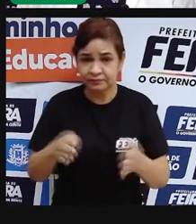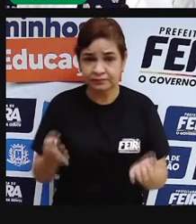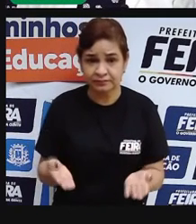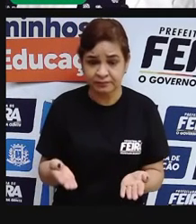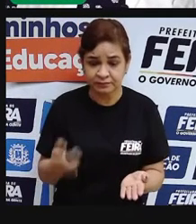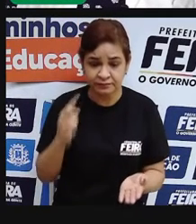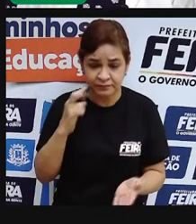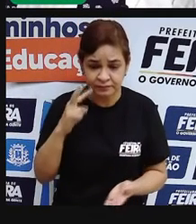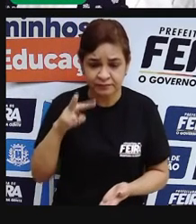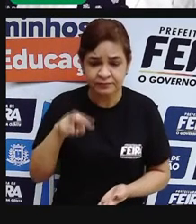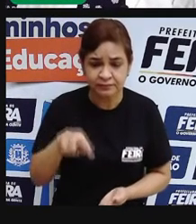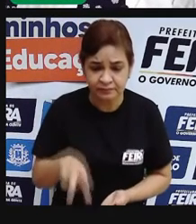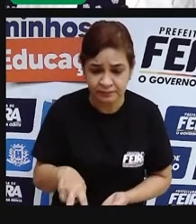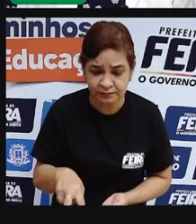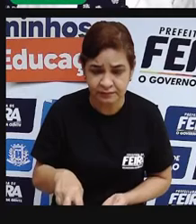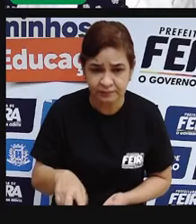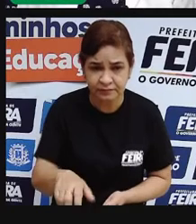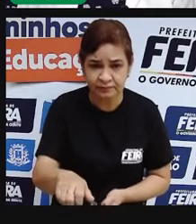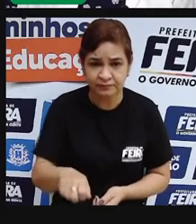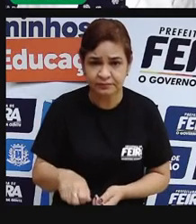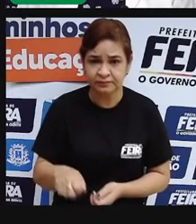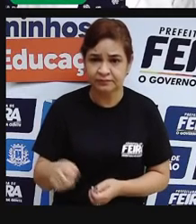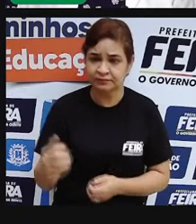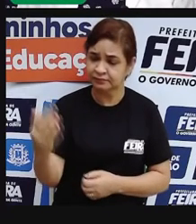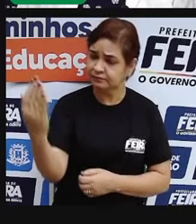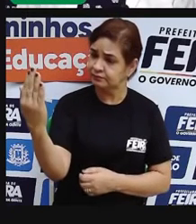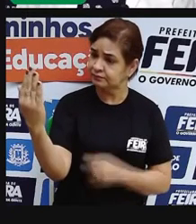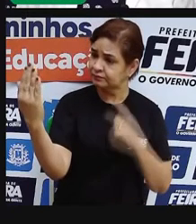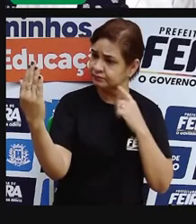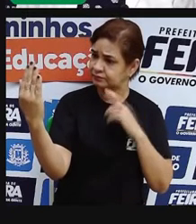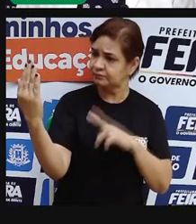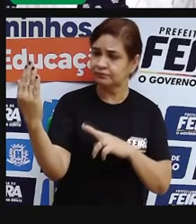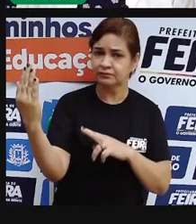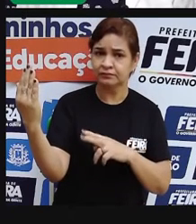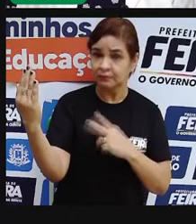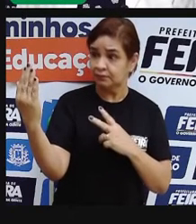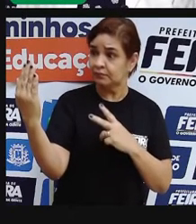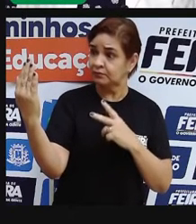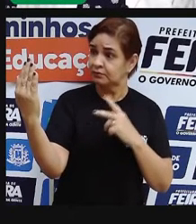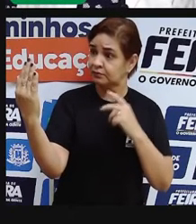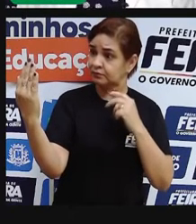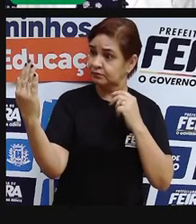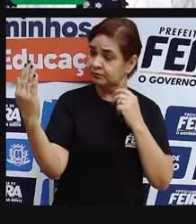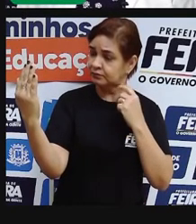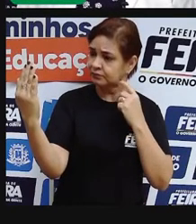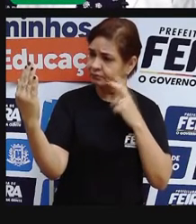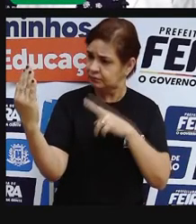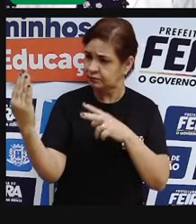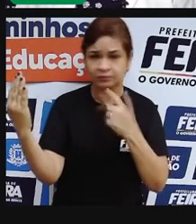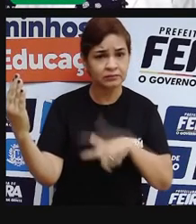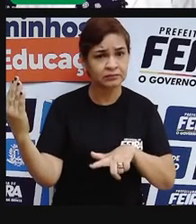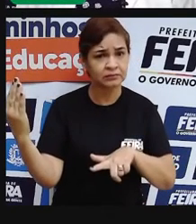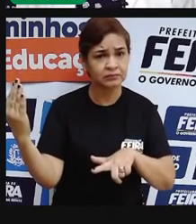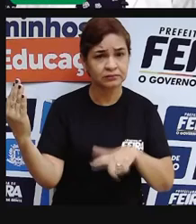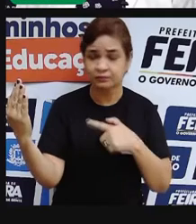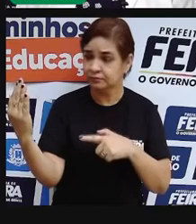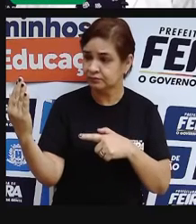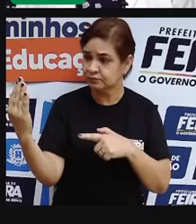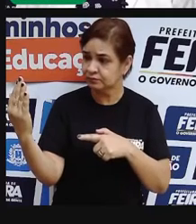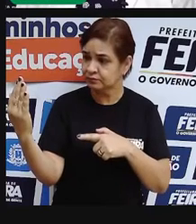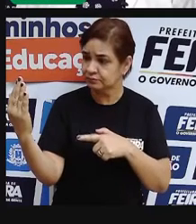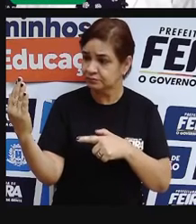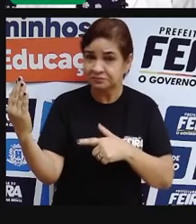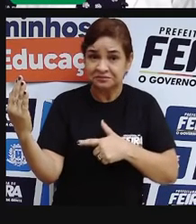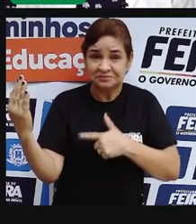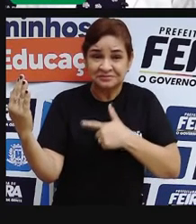gaveta desembrulhou o pacote e espinho arregalou os olhos olhou de novo soltou